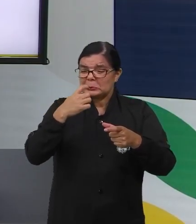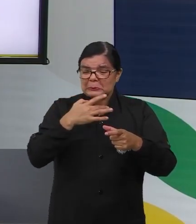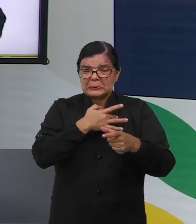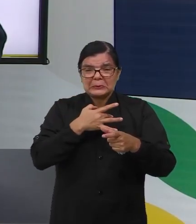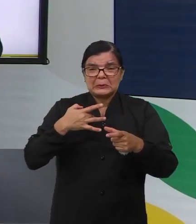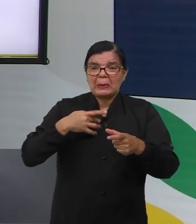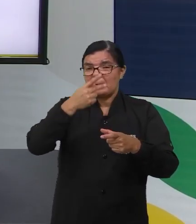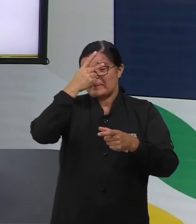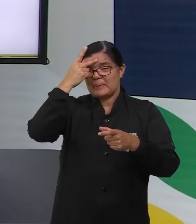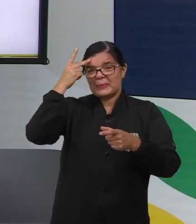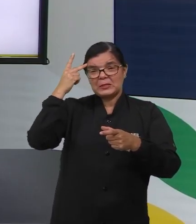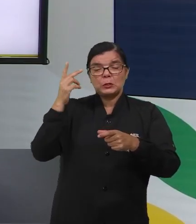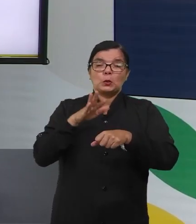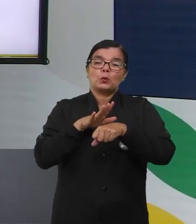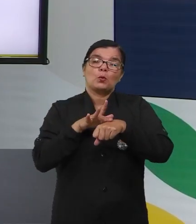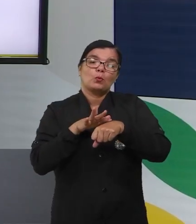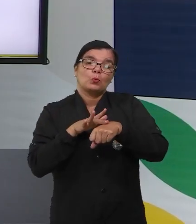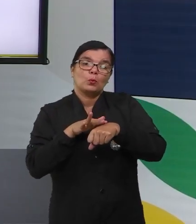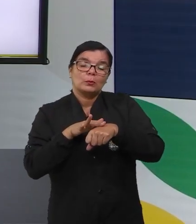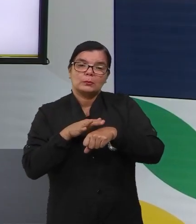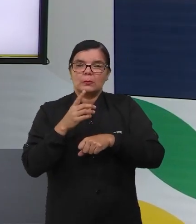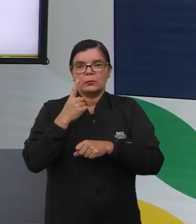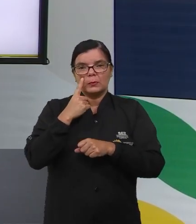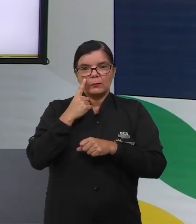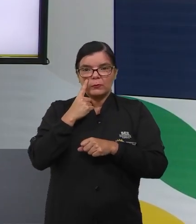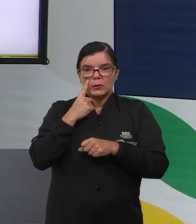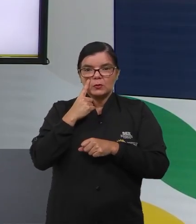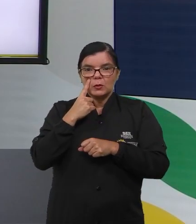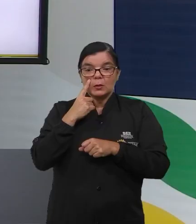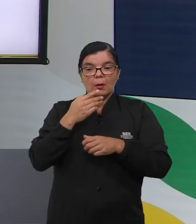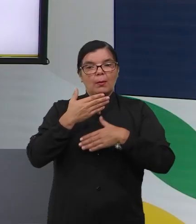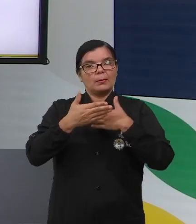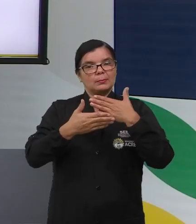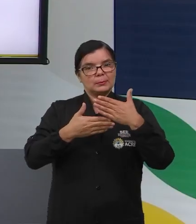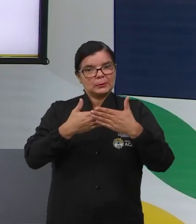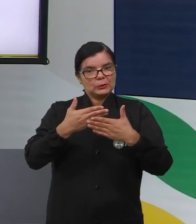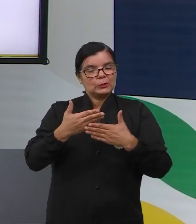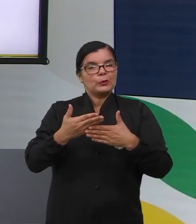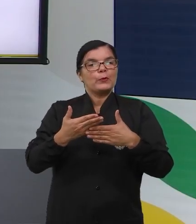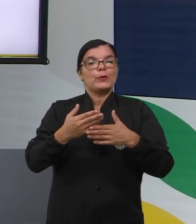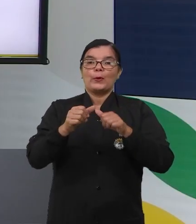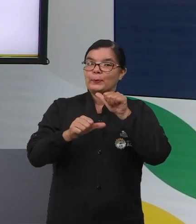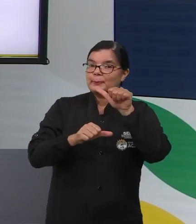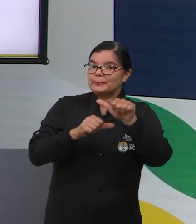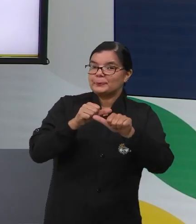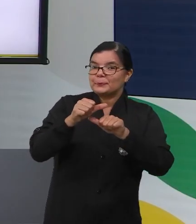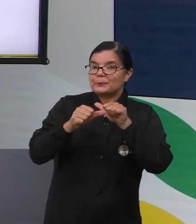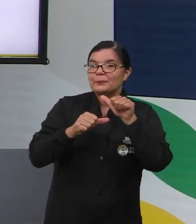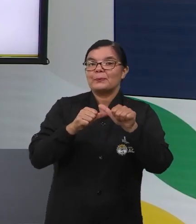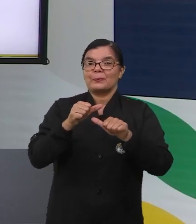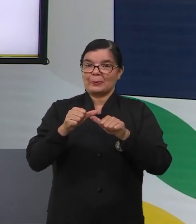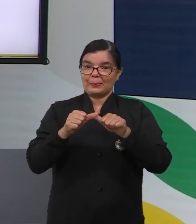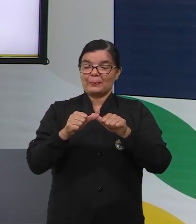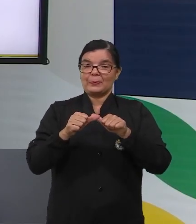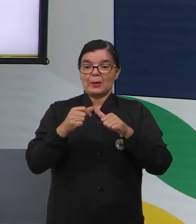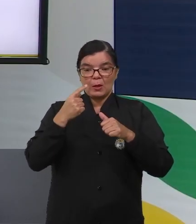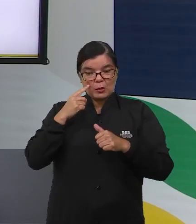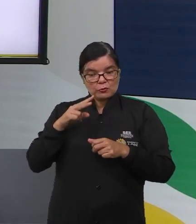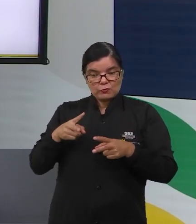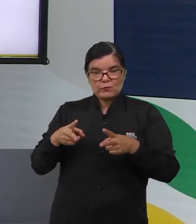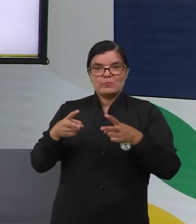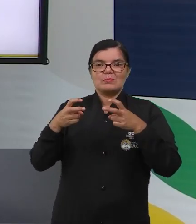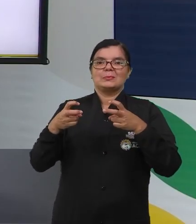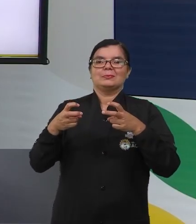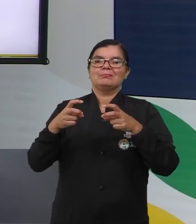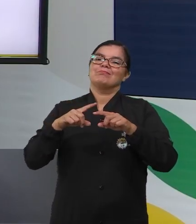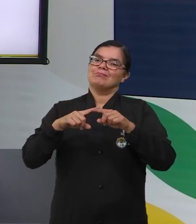porque tem pessoas que estão ficando doentes. Vejam que aí, a partir daí, começa a haver transformação, porque começa a haver essa troca, esse olhar mais